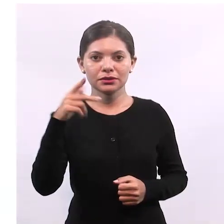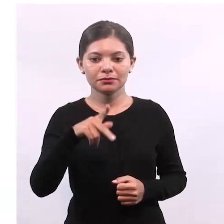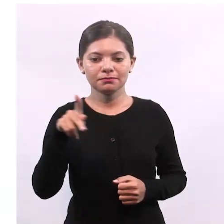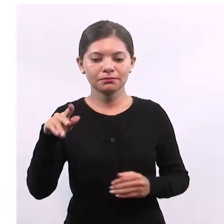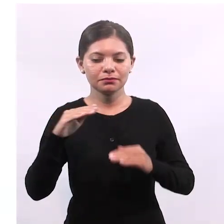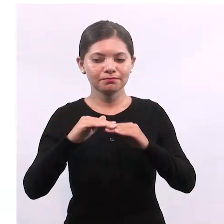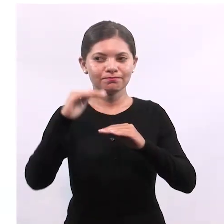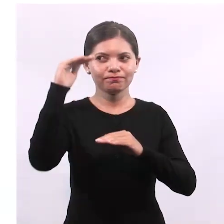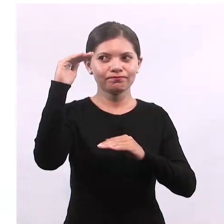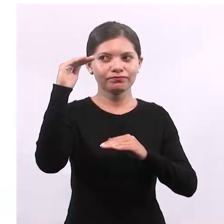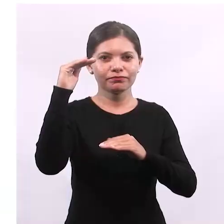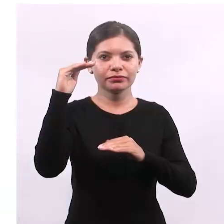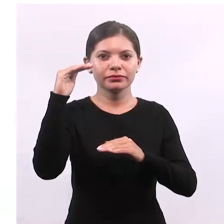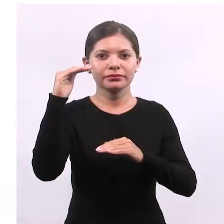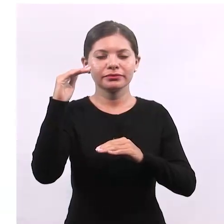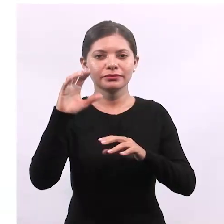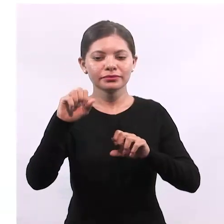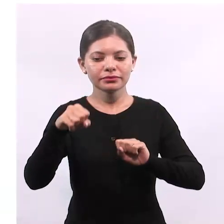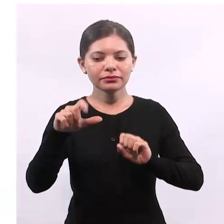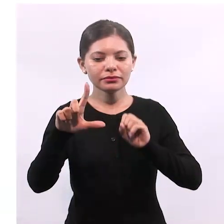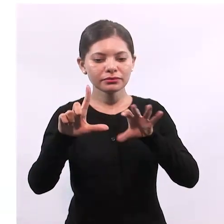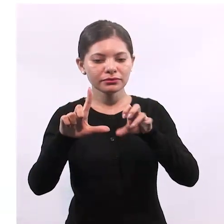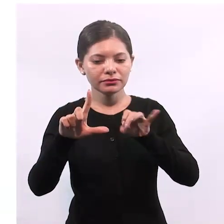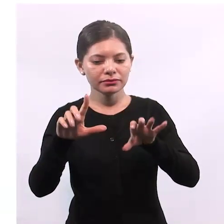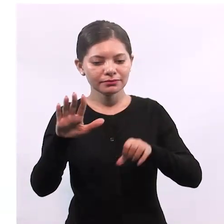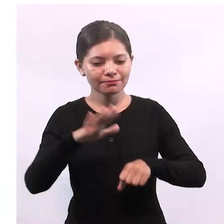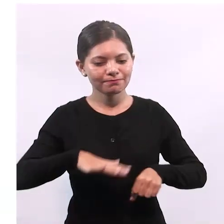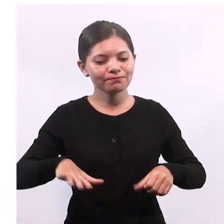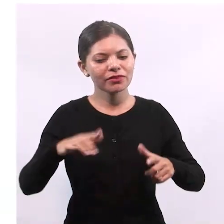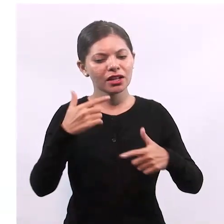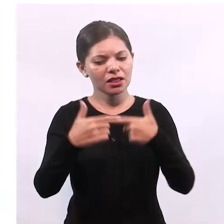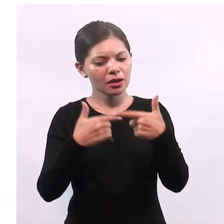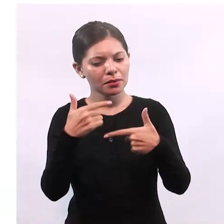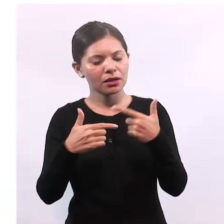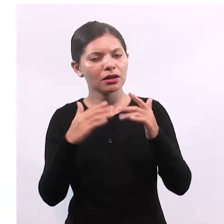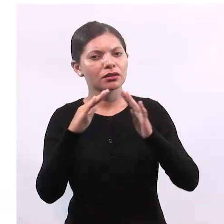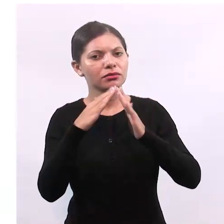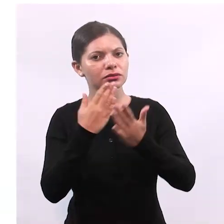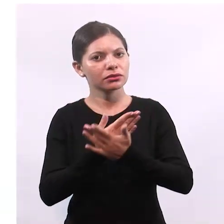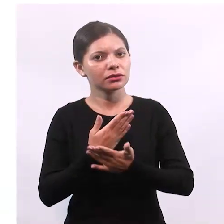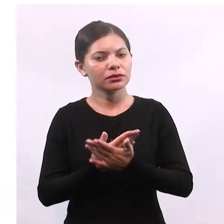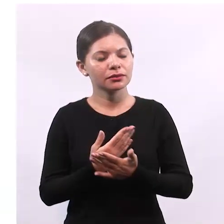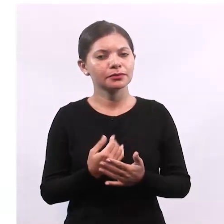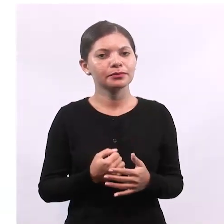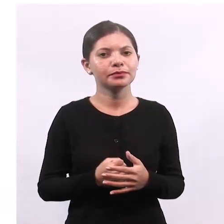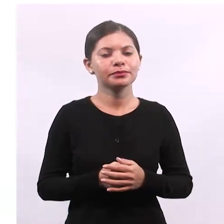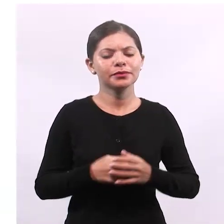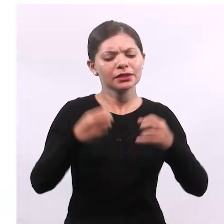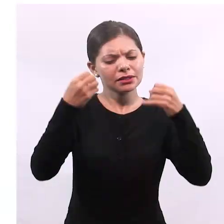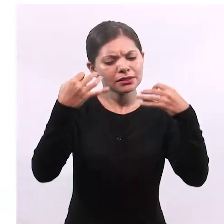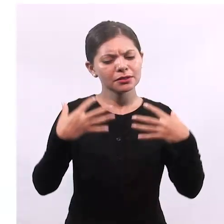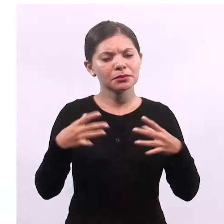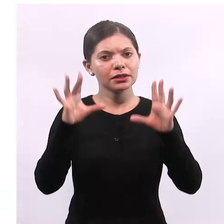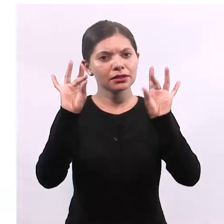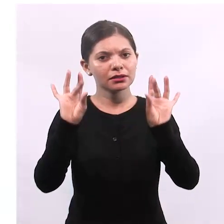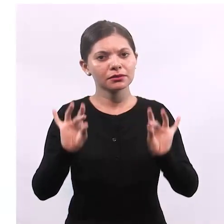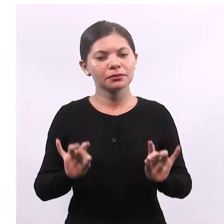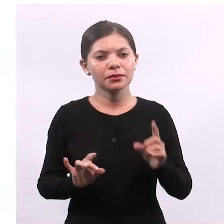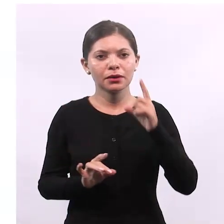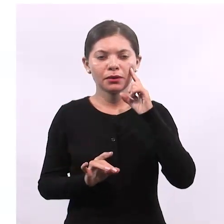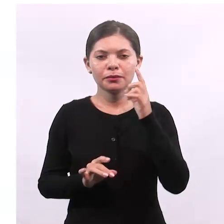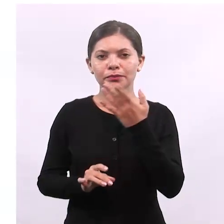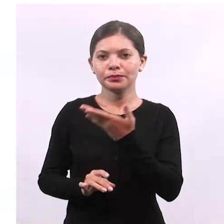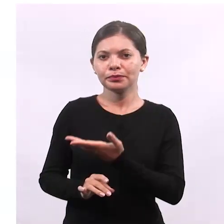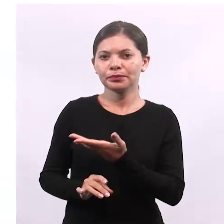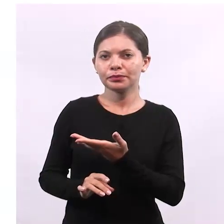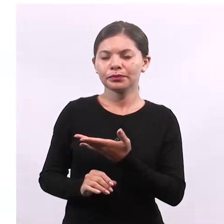em números de professores com formação em licenciatura atuando na rede de ensino e o autor ele descreve ó quando